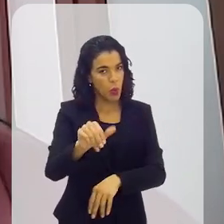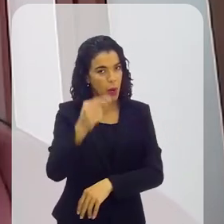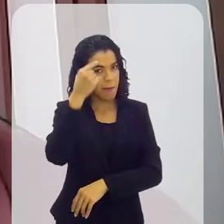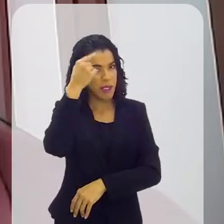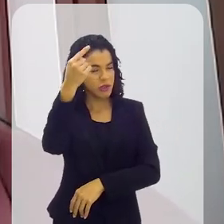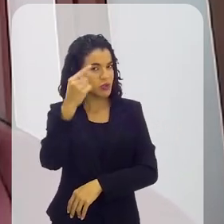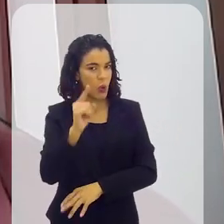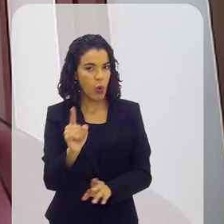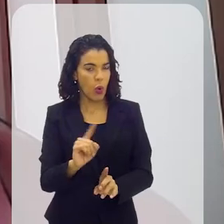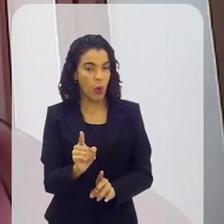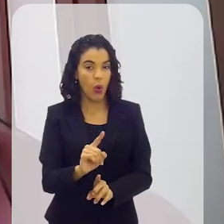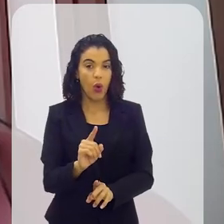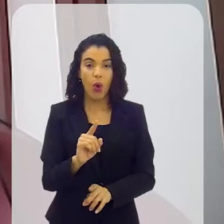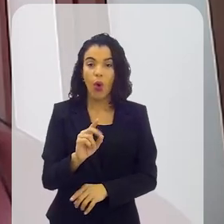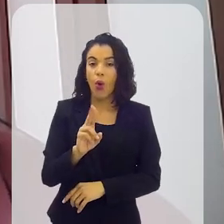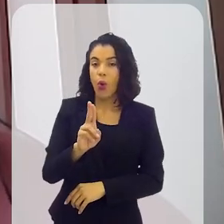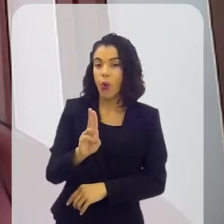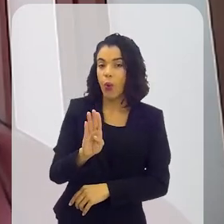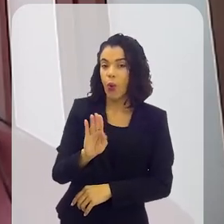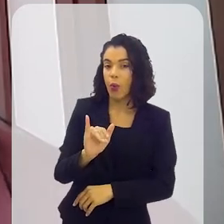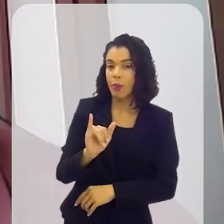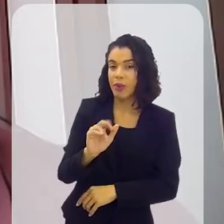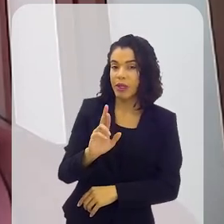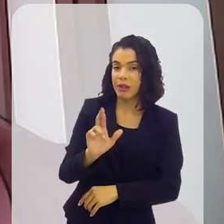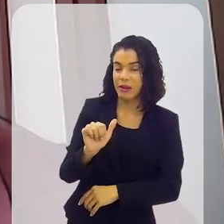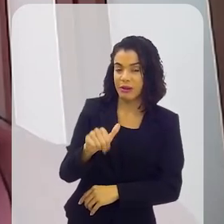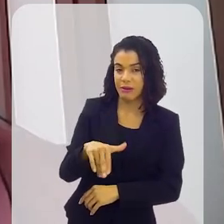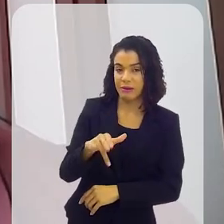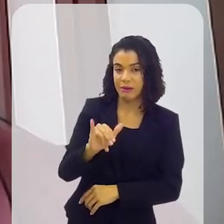nunca. O Birani